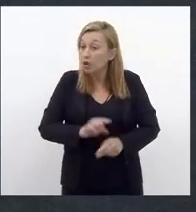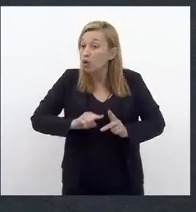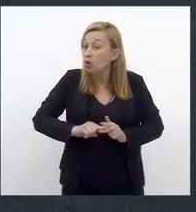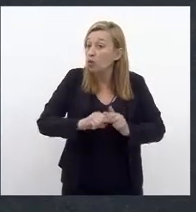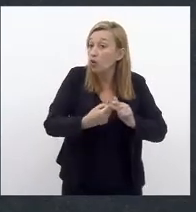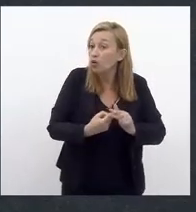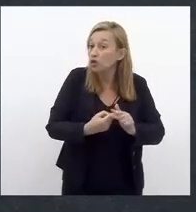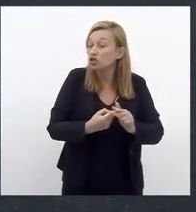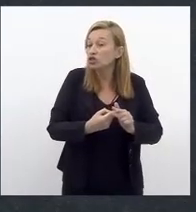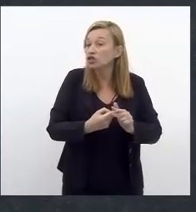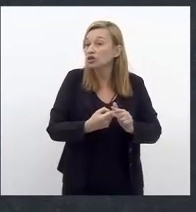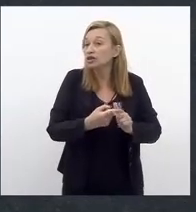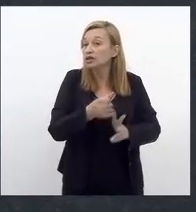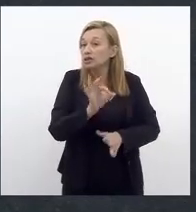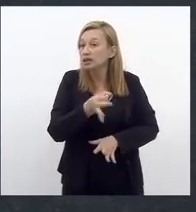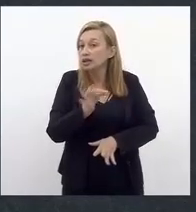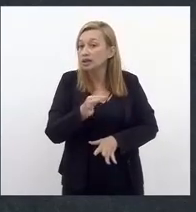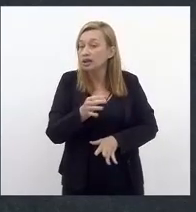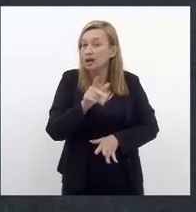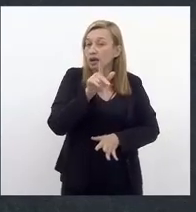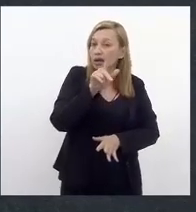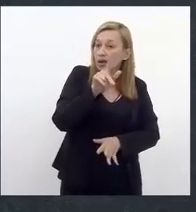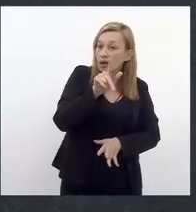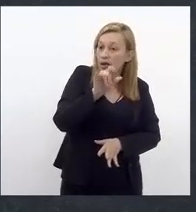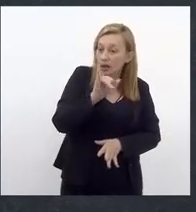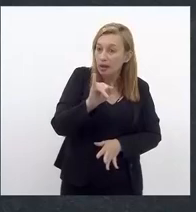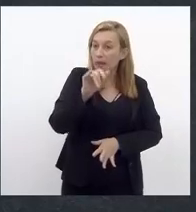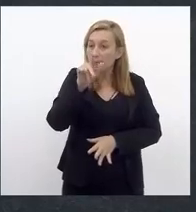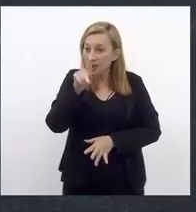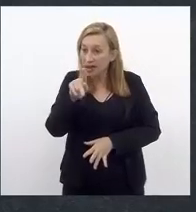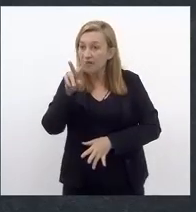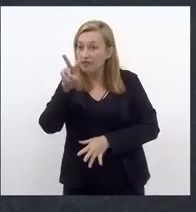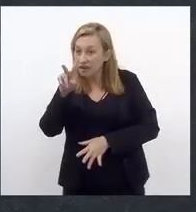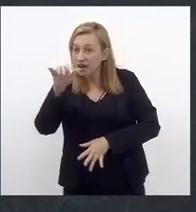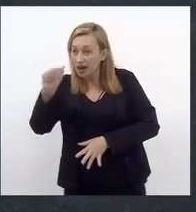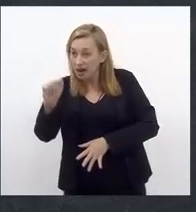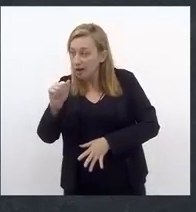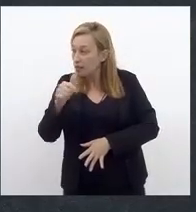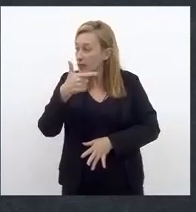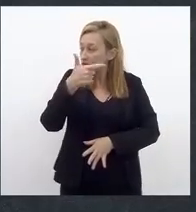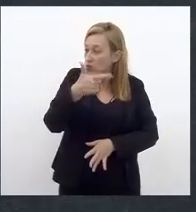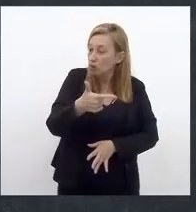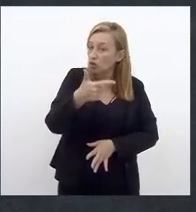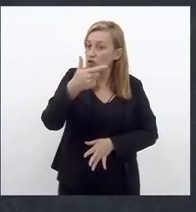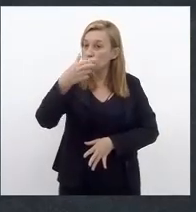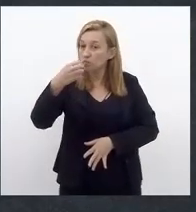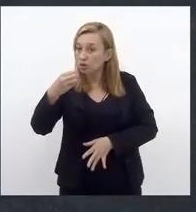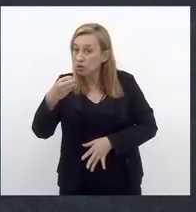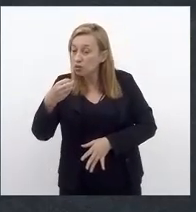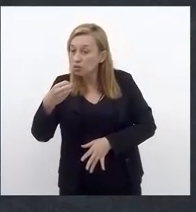corrigidas monetariamente pelo IPVA para 2 mil